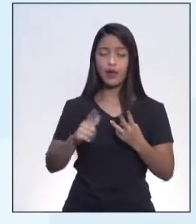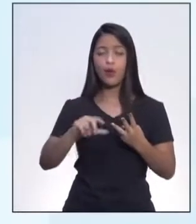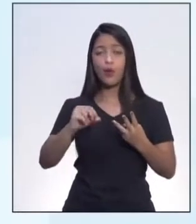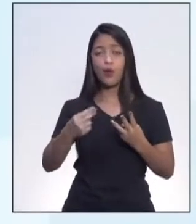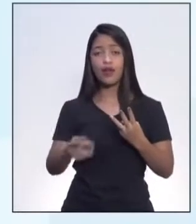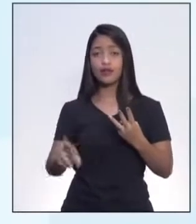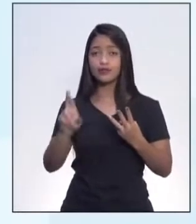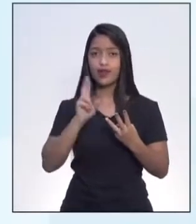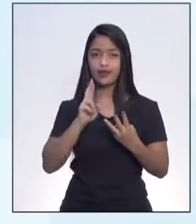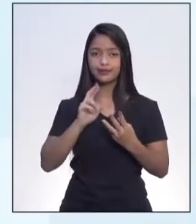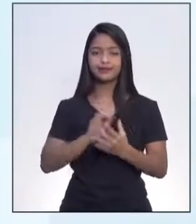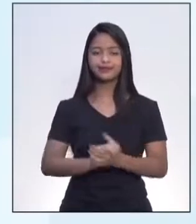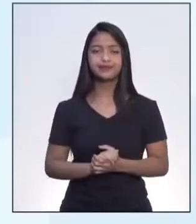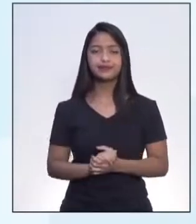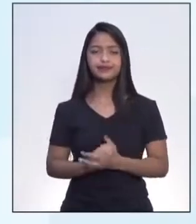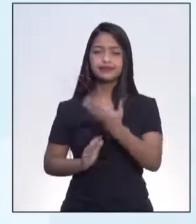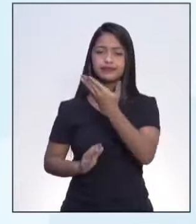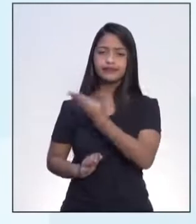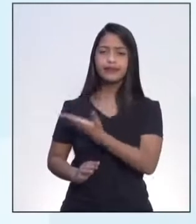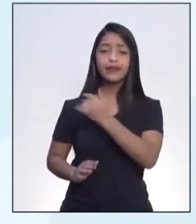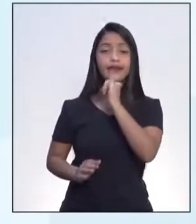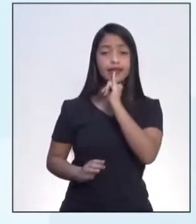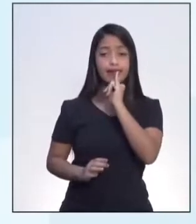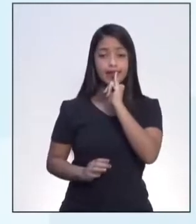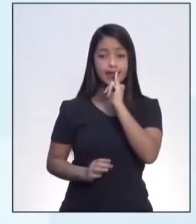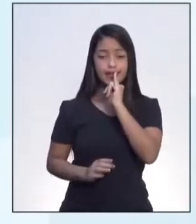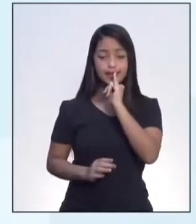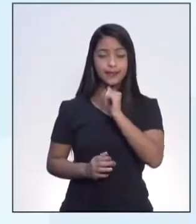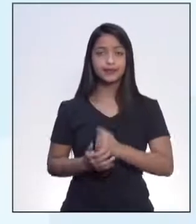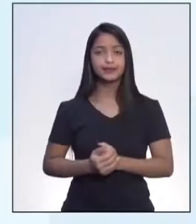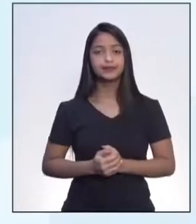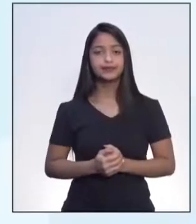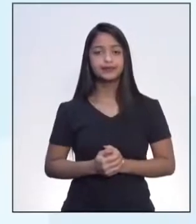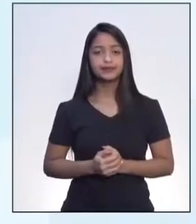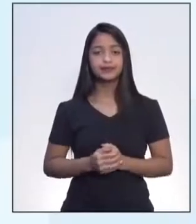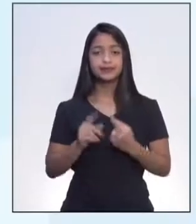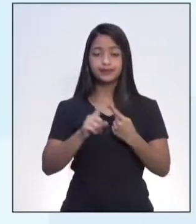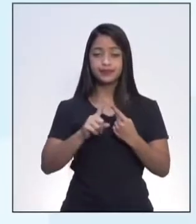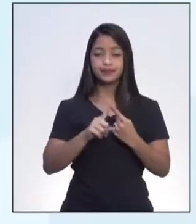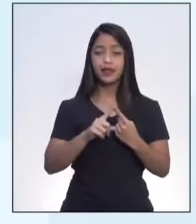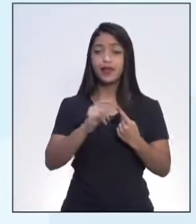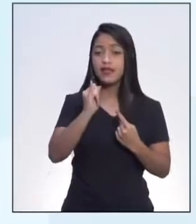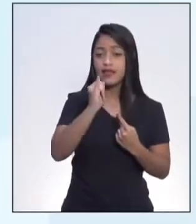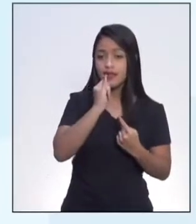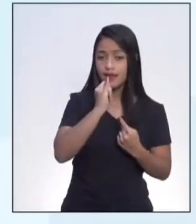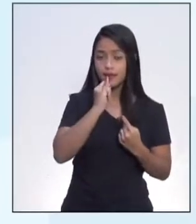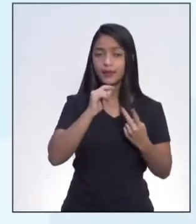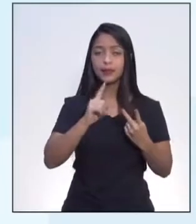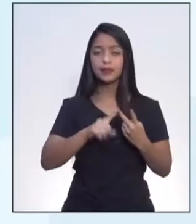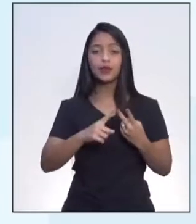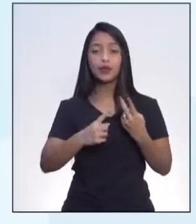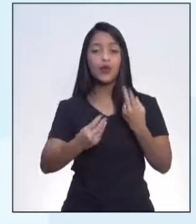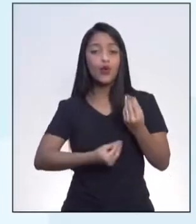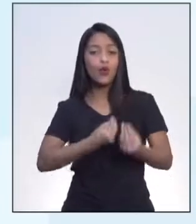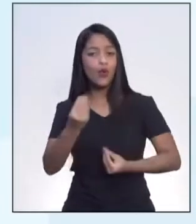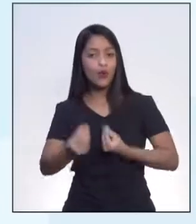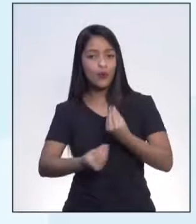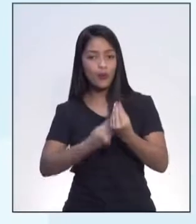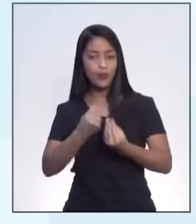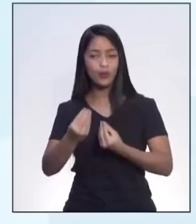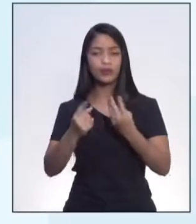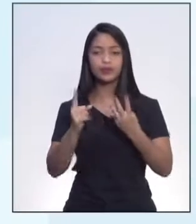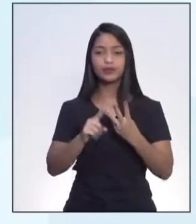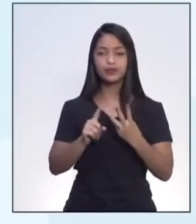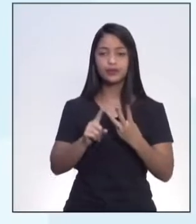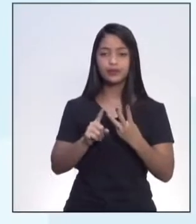Exemplification. Fornecer exemplos para ilustrar ideias ou conceitos. For example. Por exemplo. Like. Pode ser como. Such